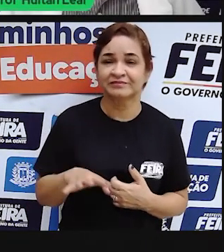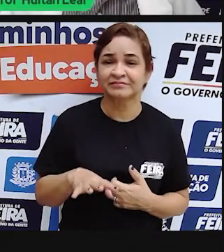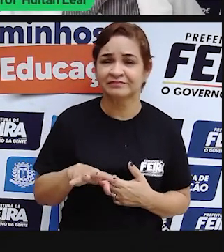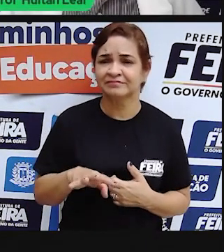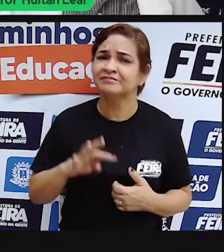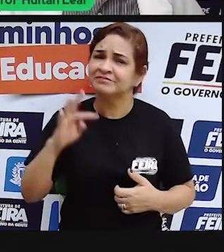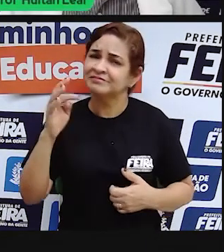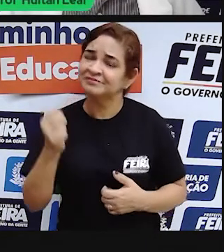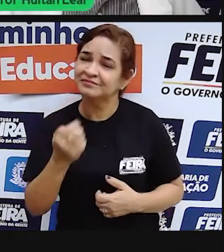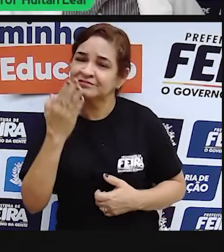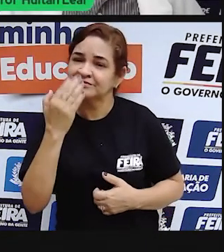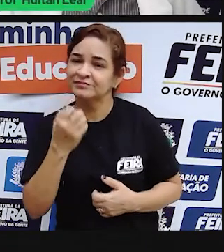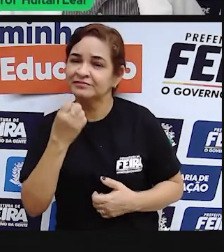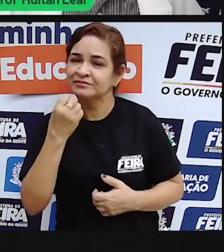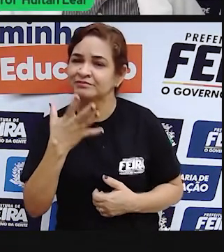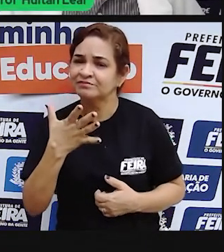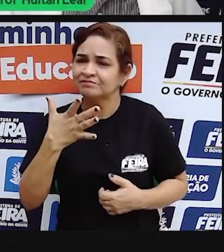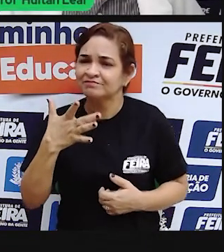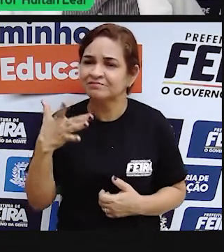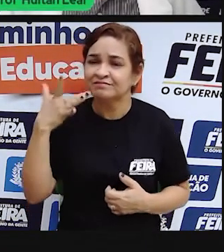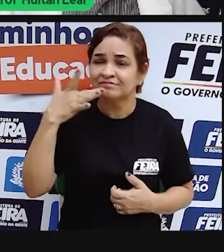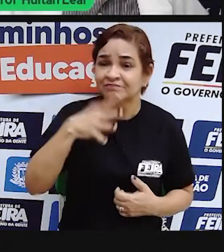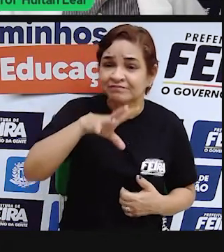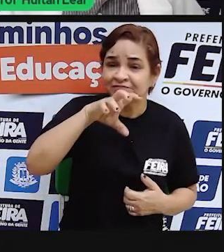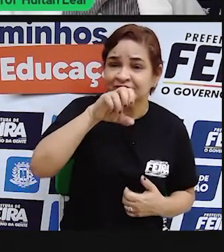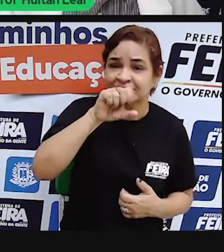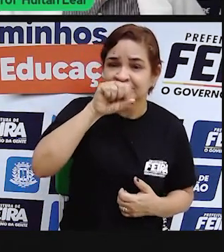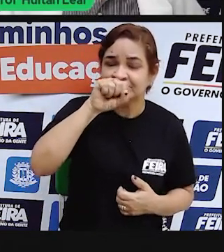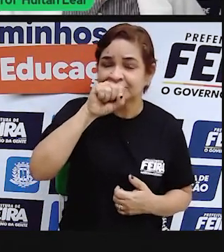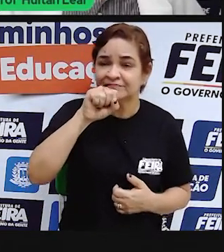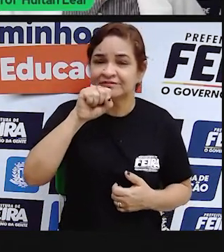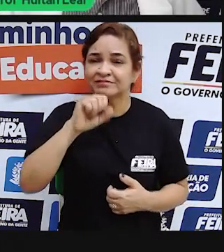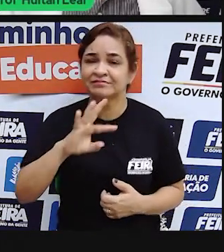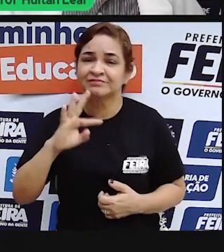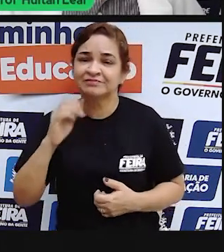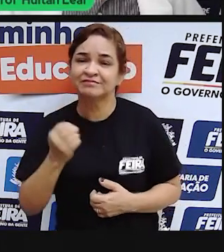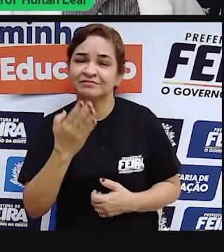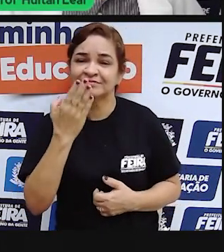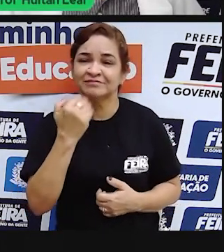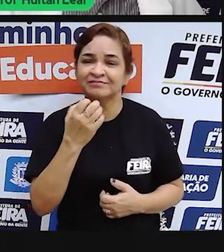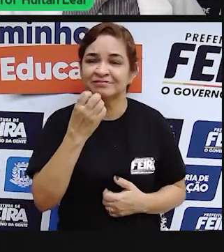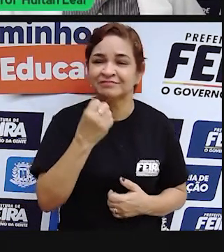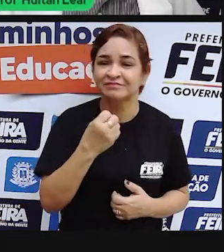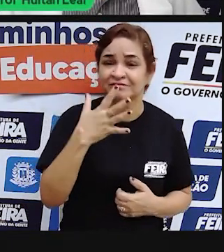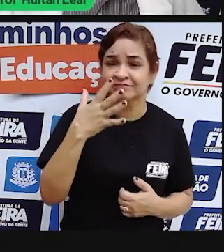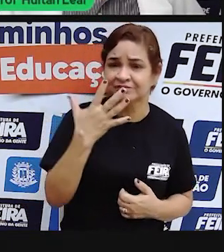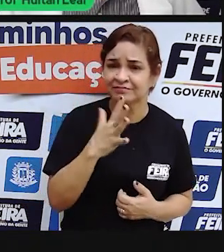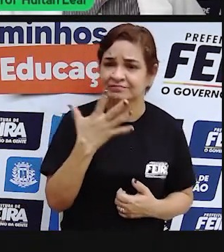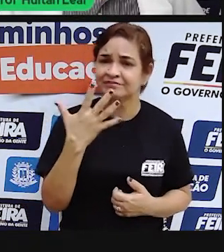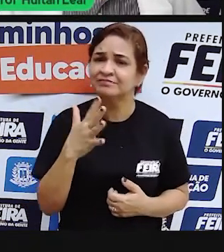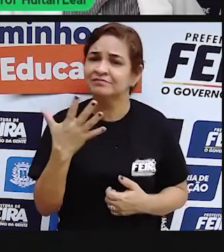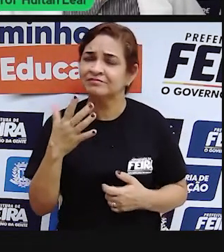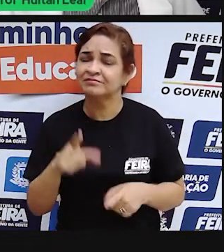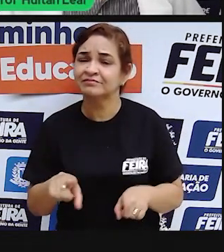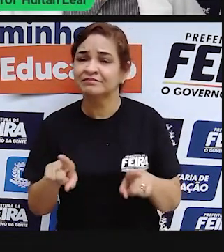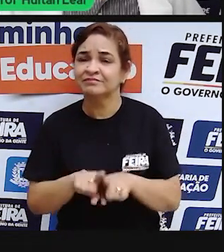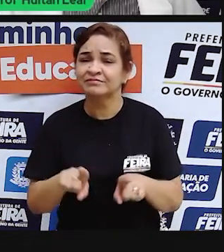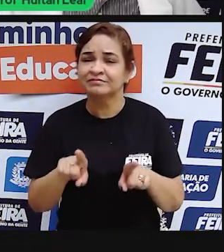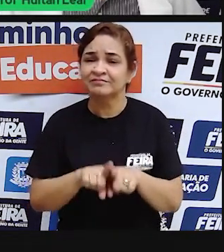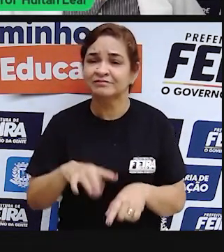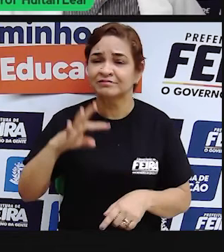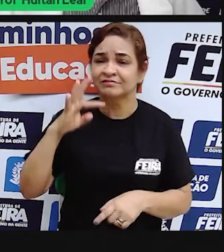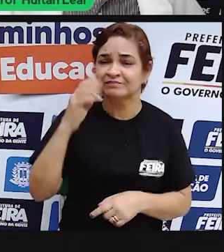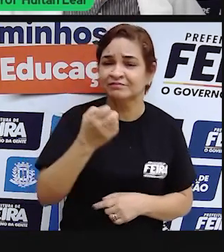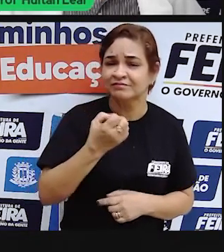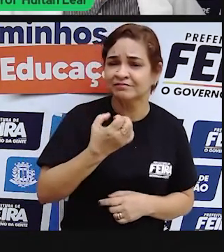Toda comida boa tem gosto, tem cheiro, tem. Toda comida boa tem cor também. Toda